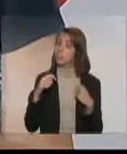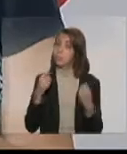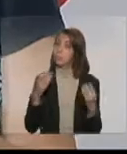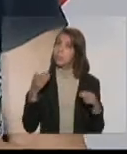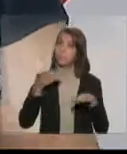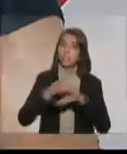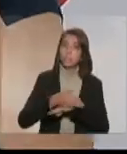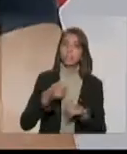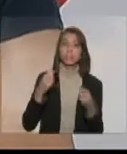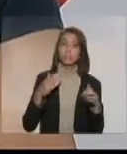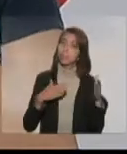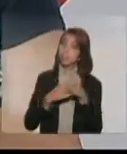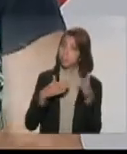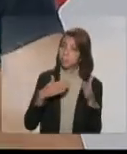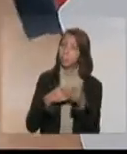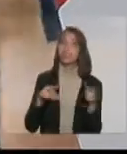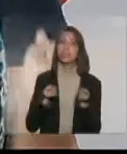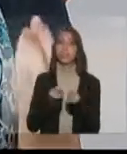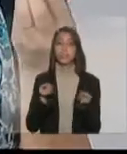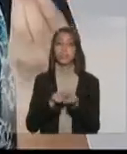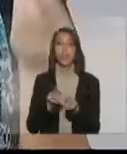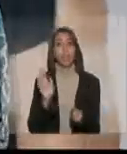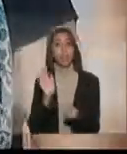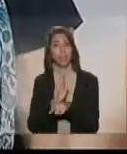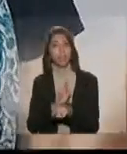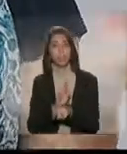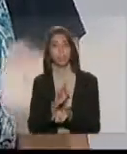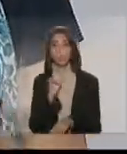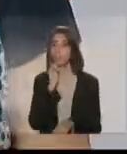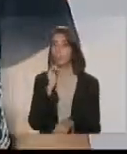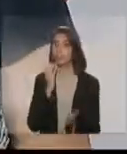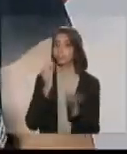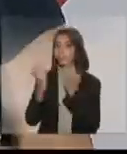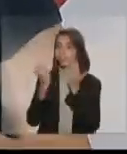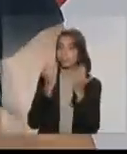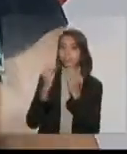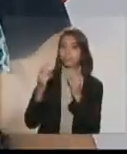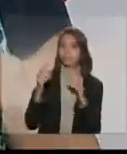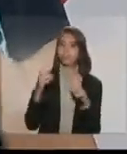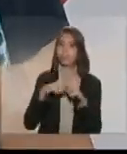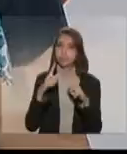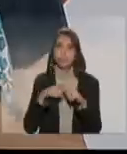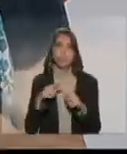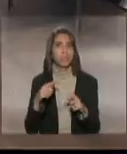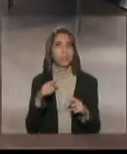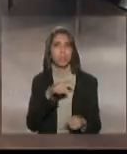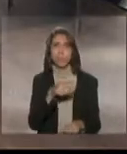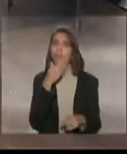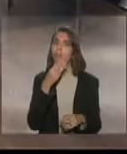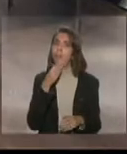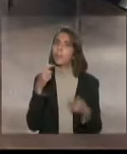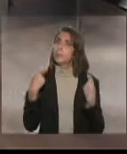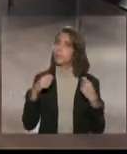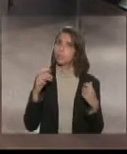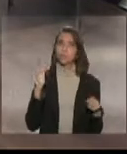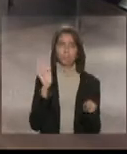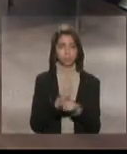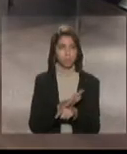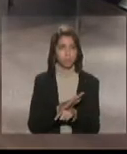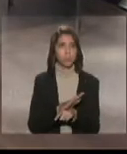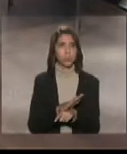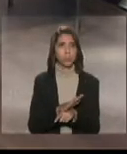intervenção precisa ver limite e precisa ser viável uma ajuda externa de preferência uma terapia e ele precisa se é